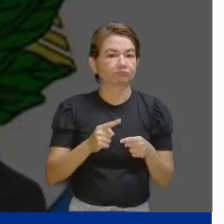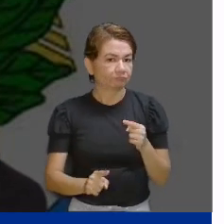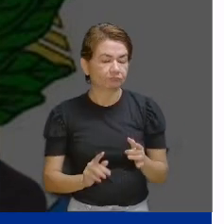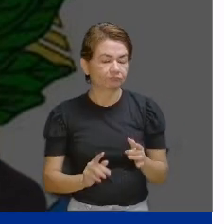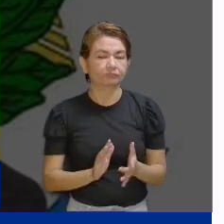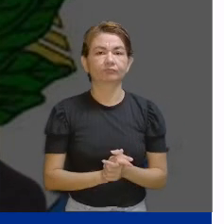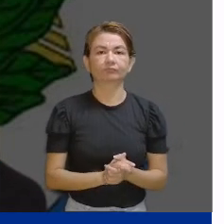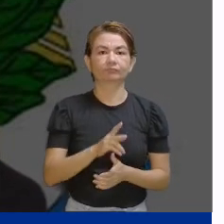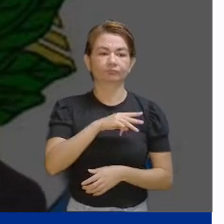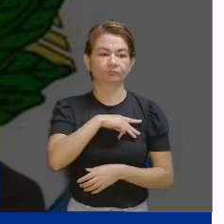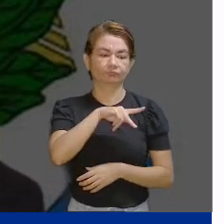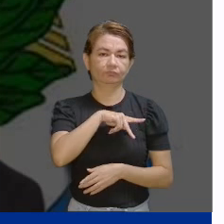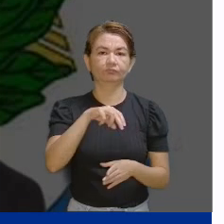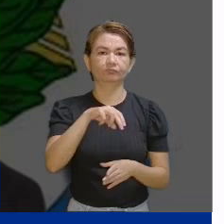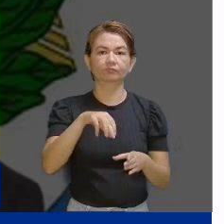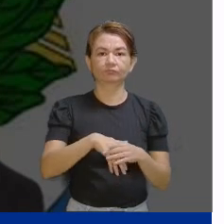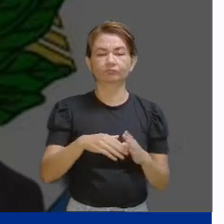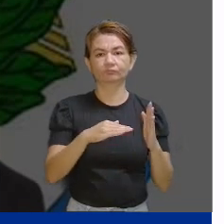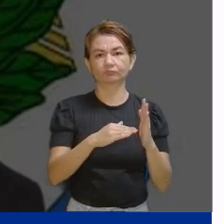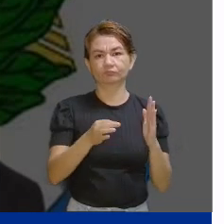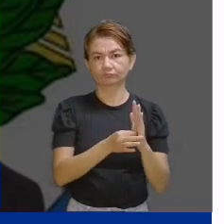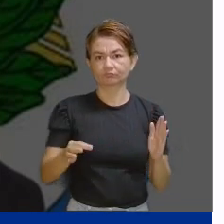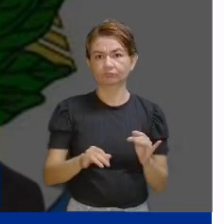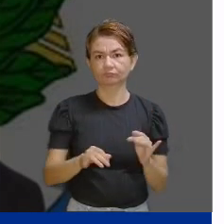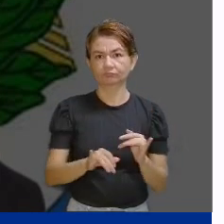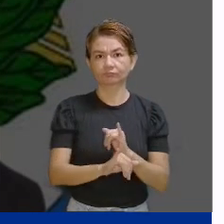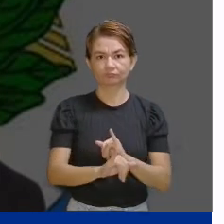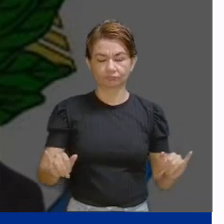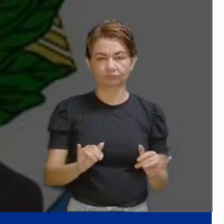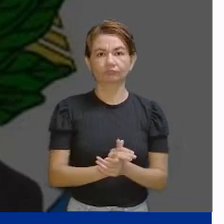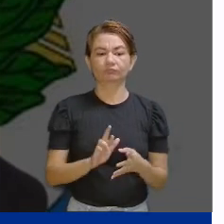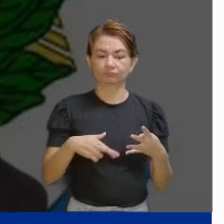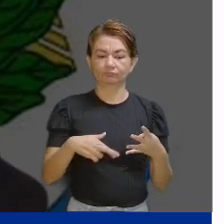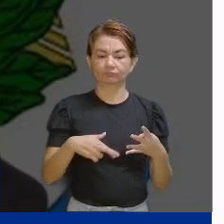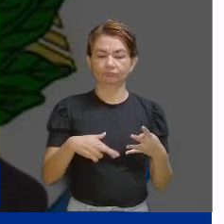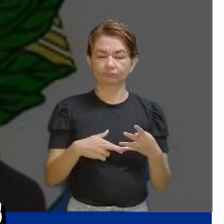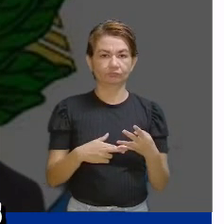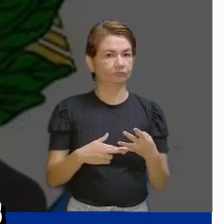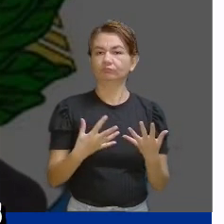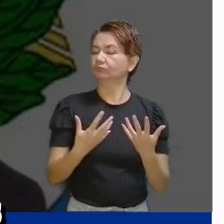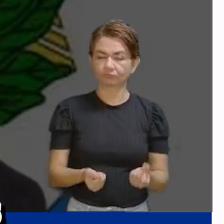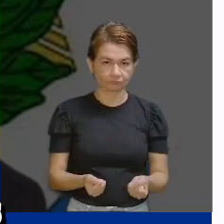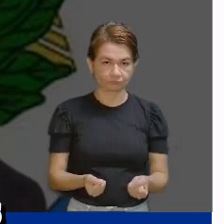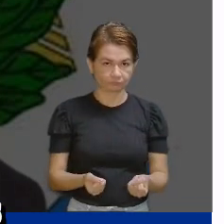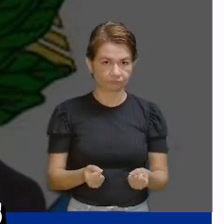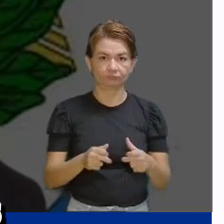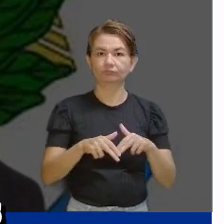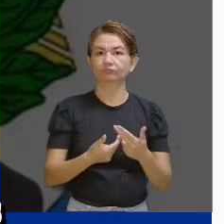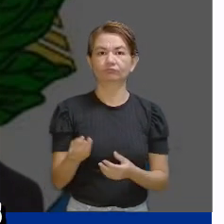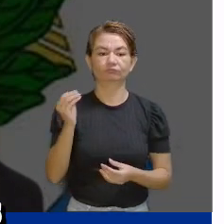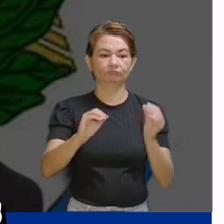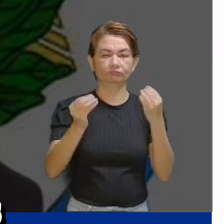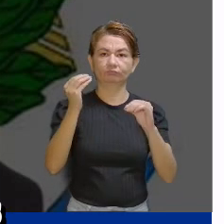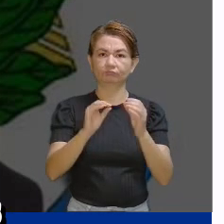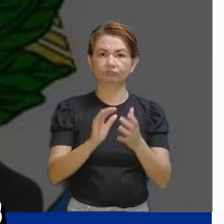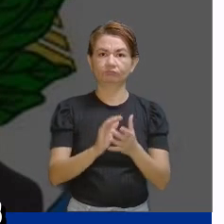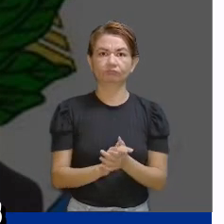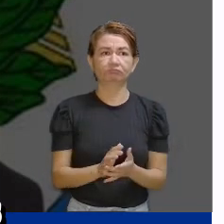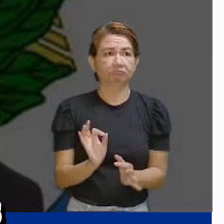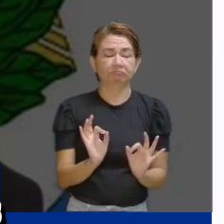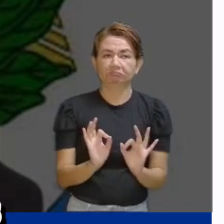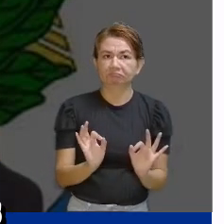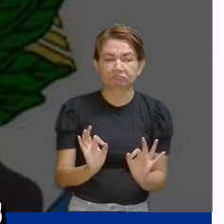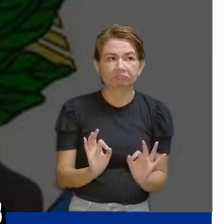O Ministério Público Eleitoral, em parecer, manifestou-se pelo desprovimento do recurso, considerando que as publicações impugnadas não